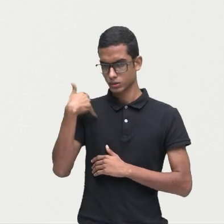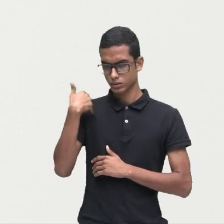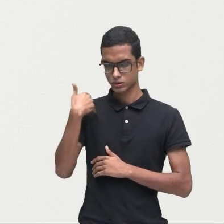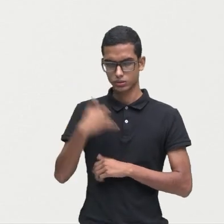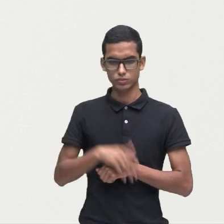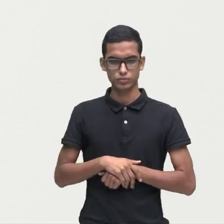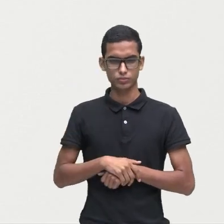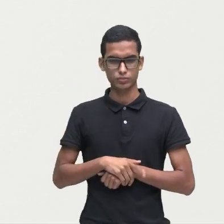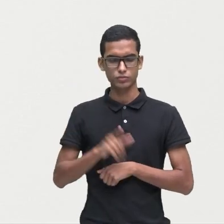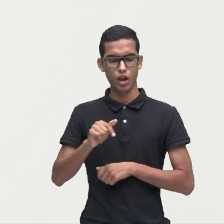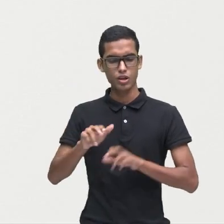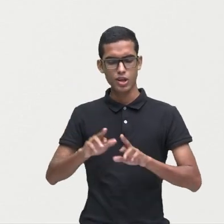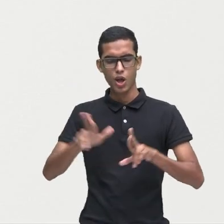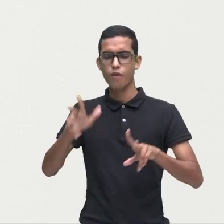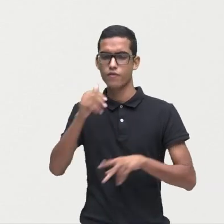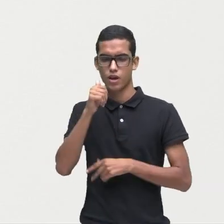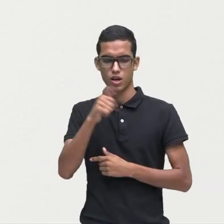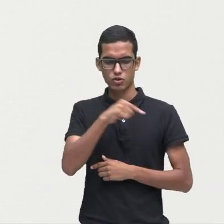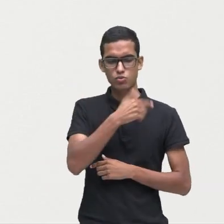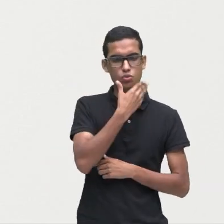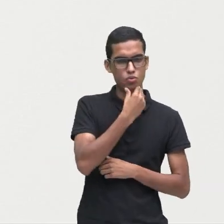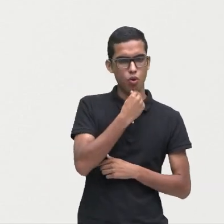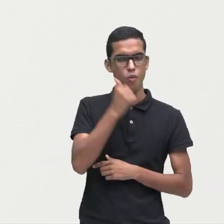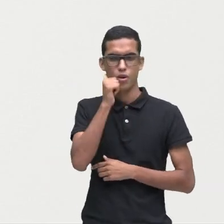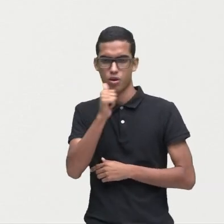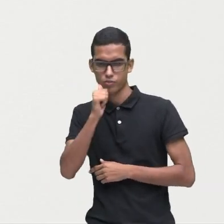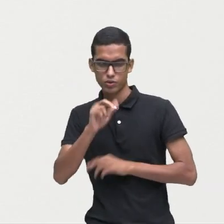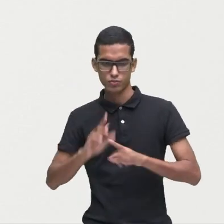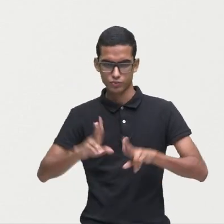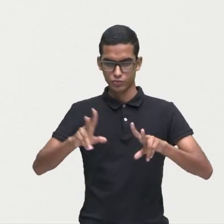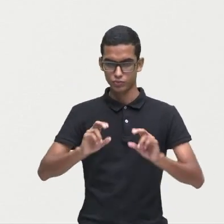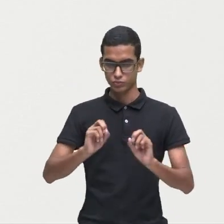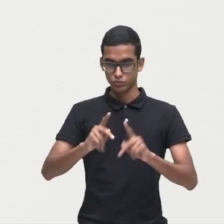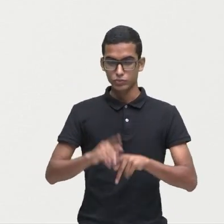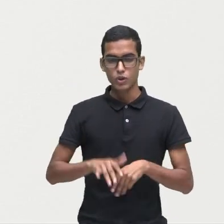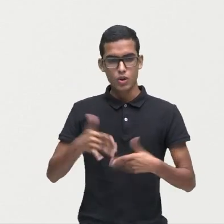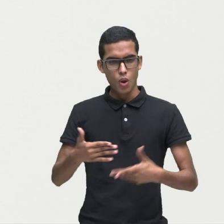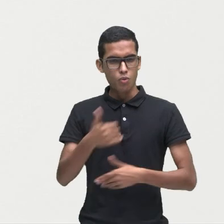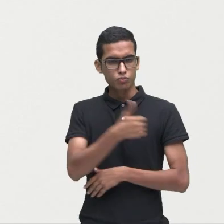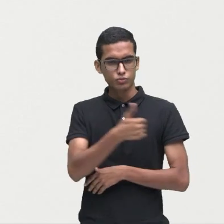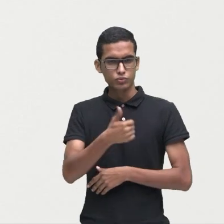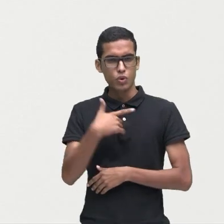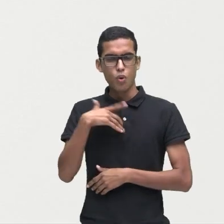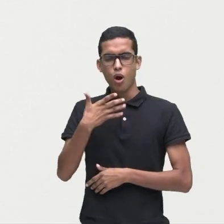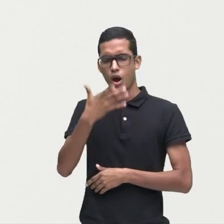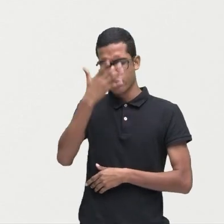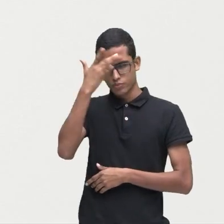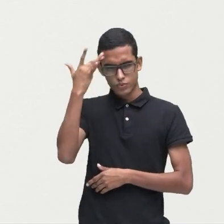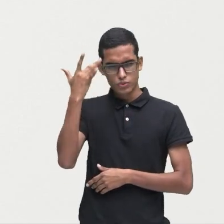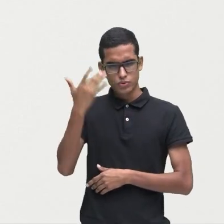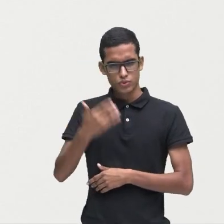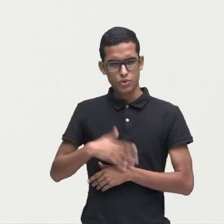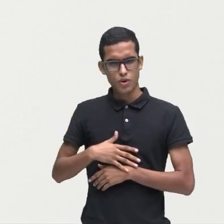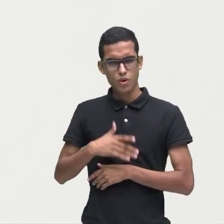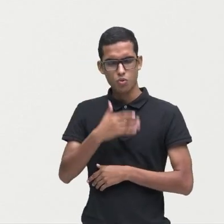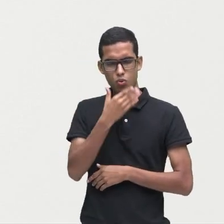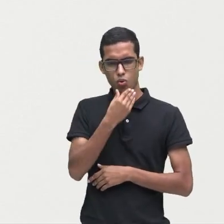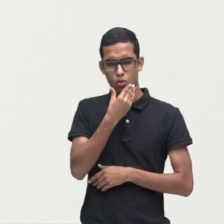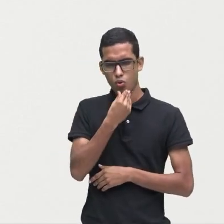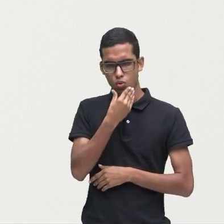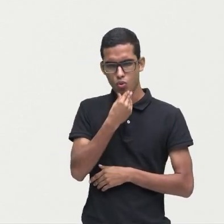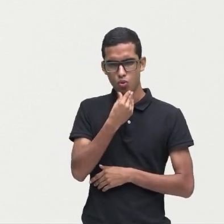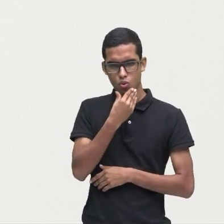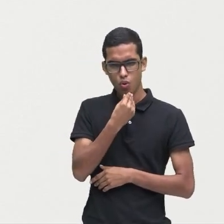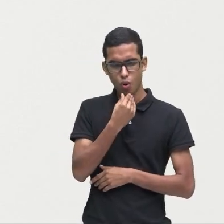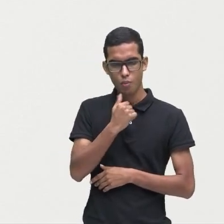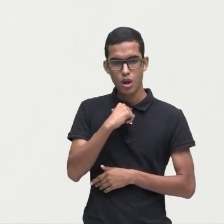faixa etária dos meninos, tá? Entre os homens, a maioria, os mais velhos vão ter 15 anos e entre as meninas,